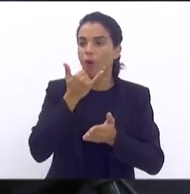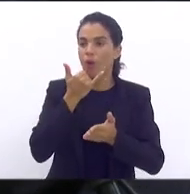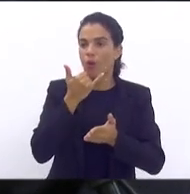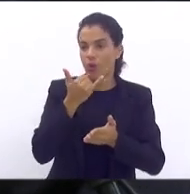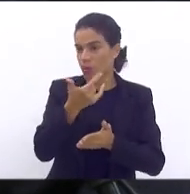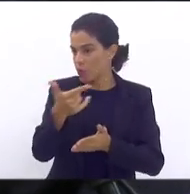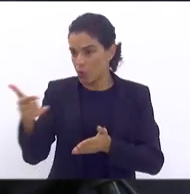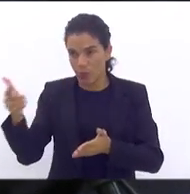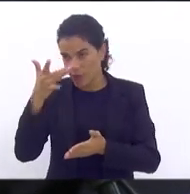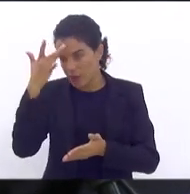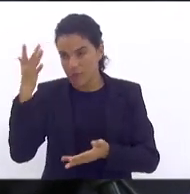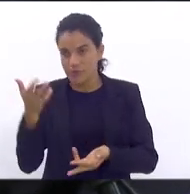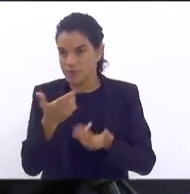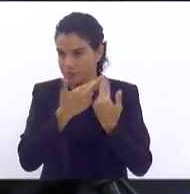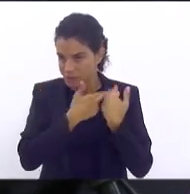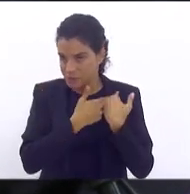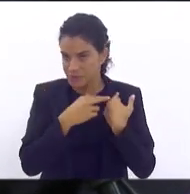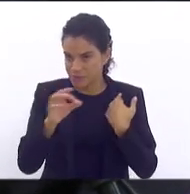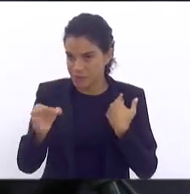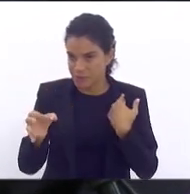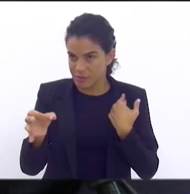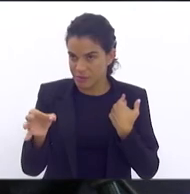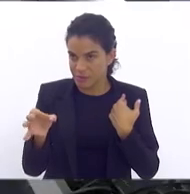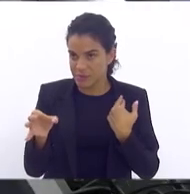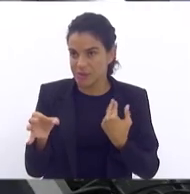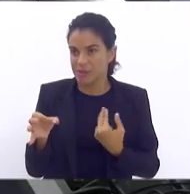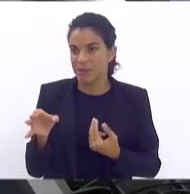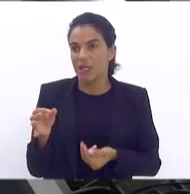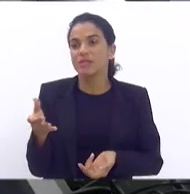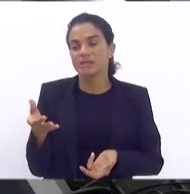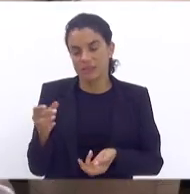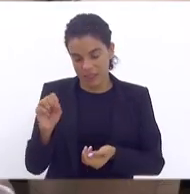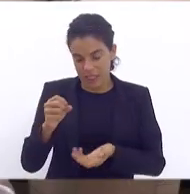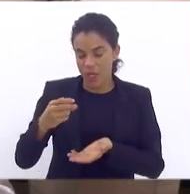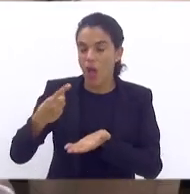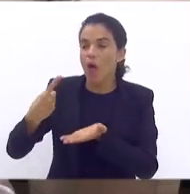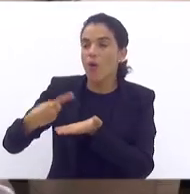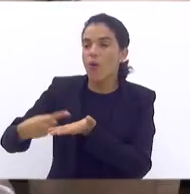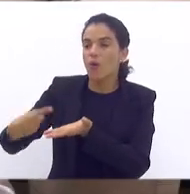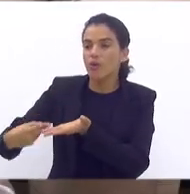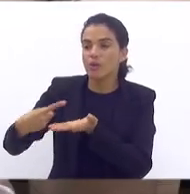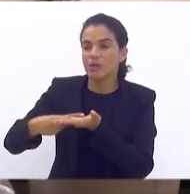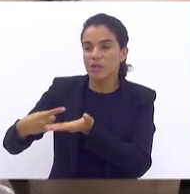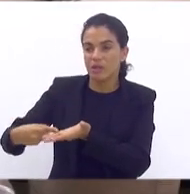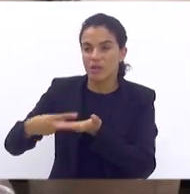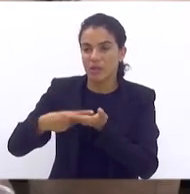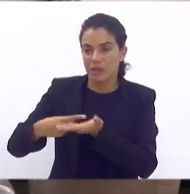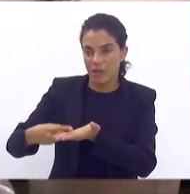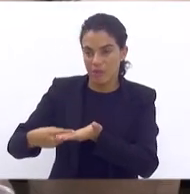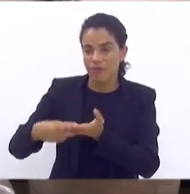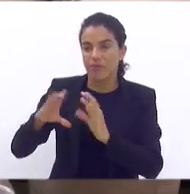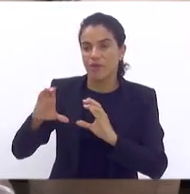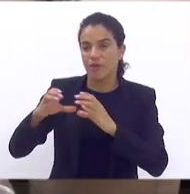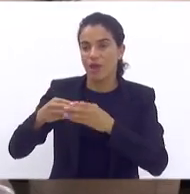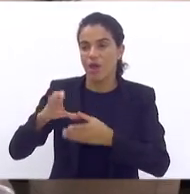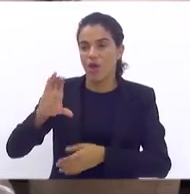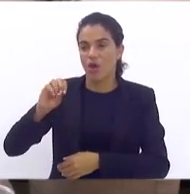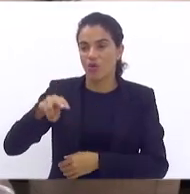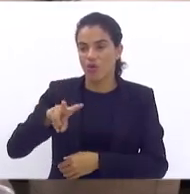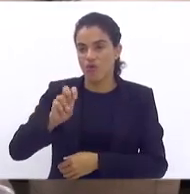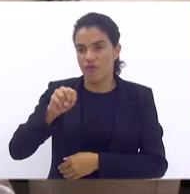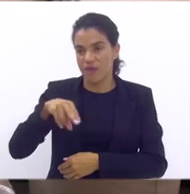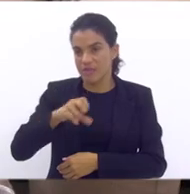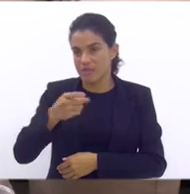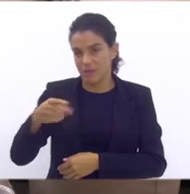responsabilizado porque não tem uma agência responsável. Infelizmente, a Convenção das Nações Unidas do Direito do Mar ela prevê o direito